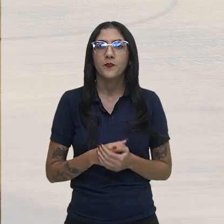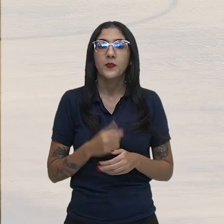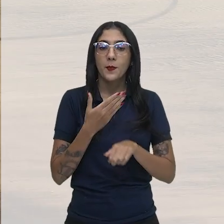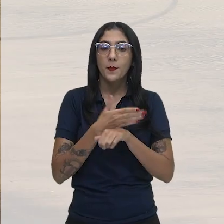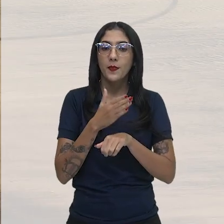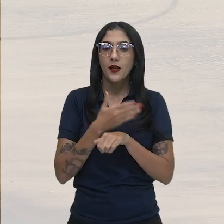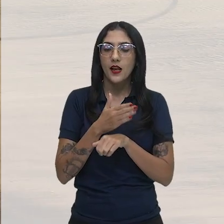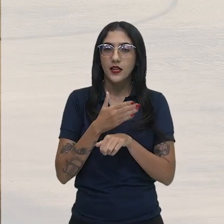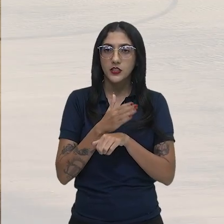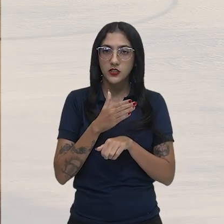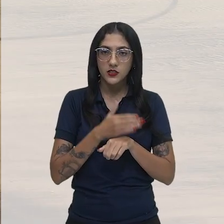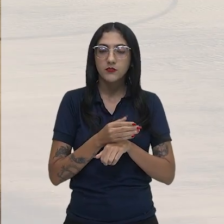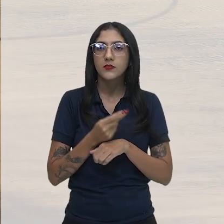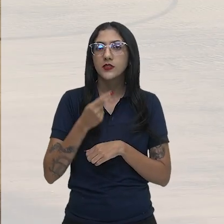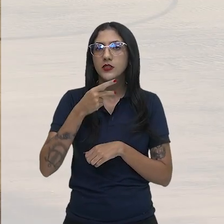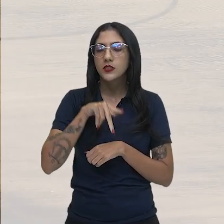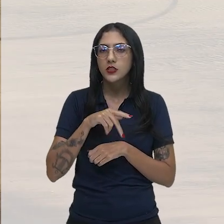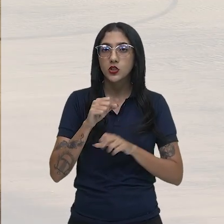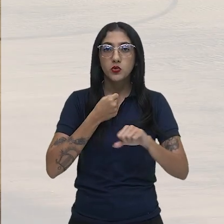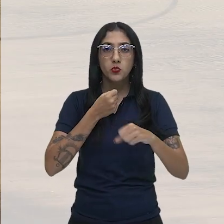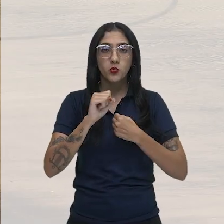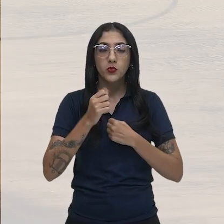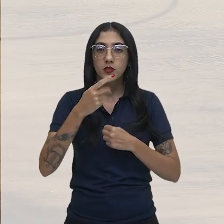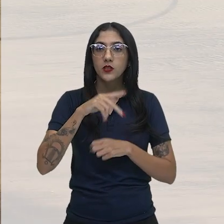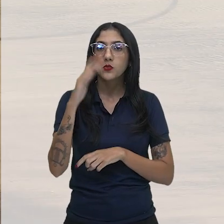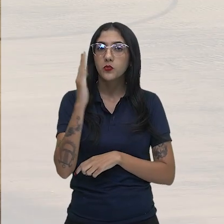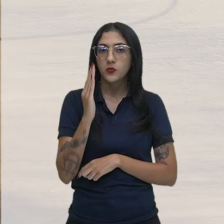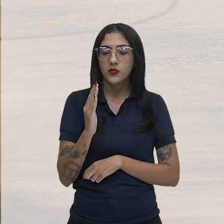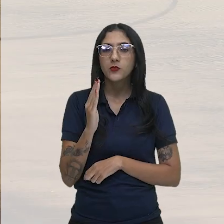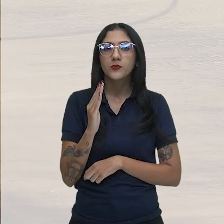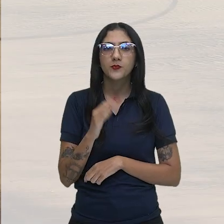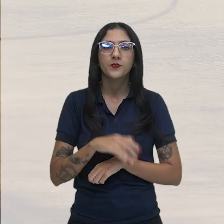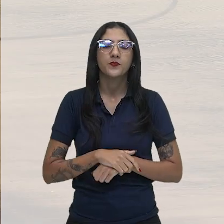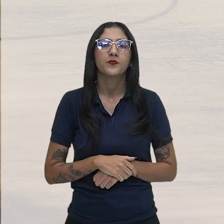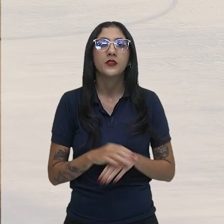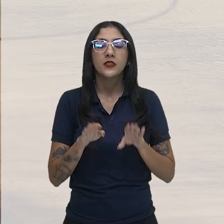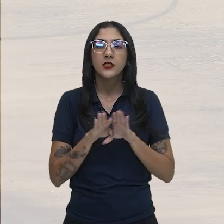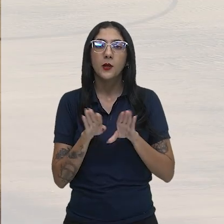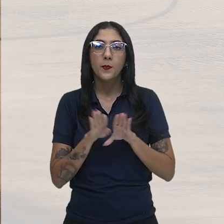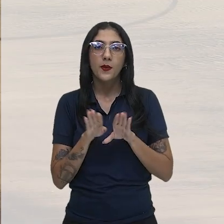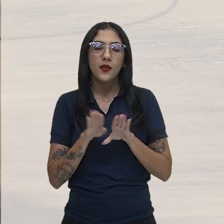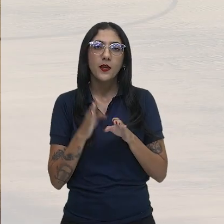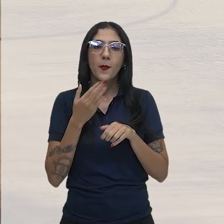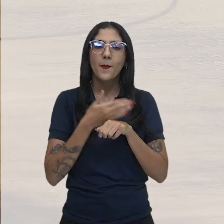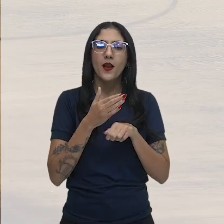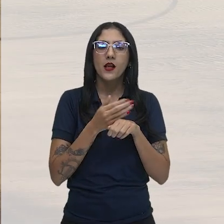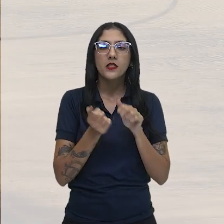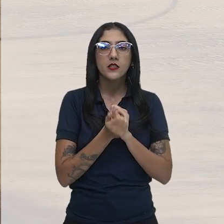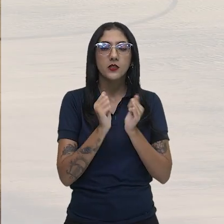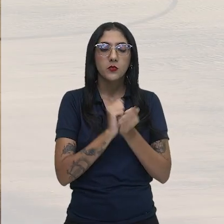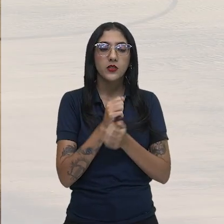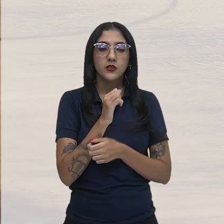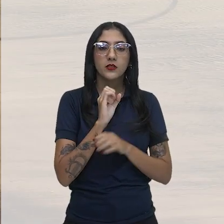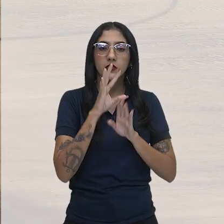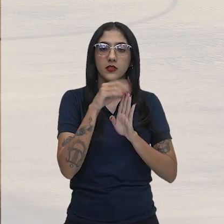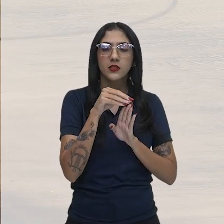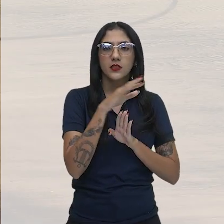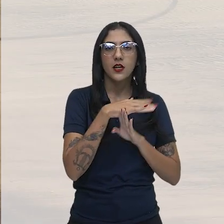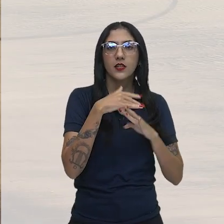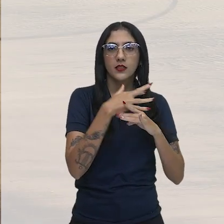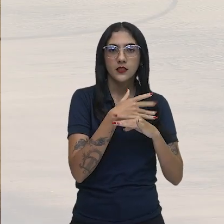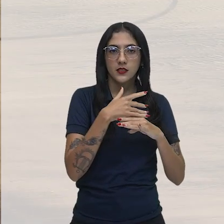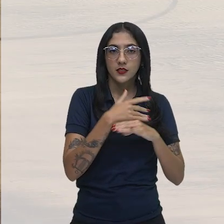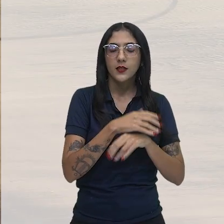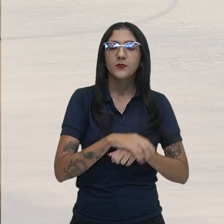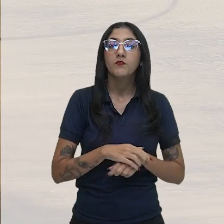e eu apresentei duas lutas para vocês, e as práticas corporais de aventura no meio urbano, não foi mesmo? Bom, mas nesse